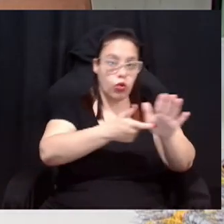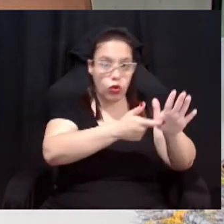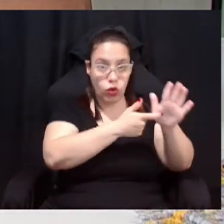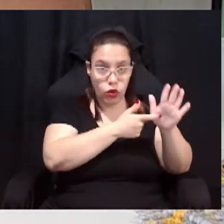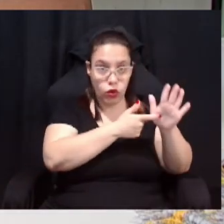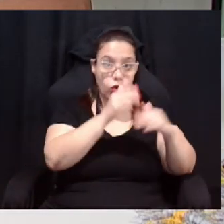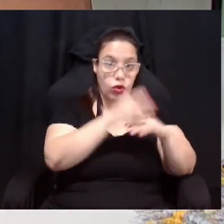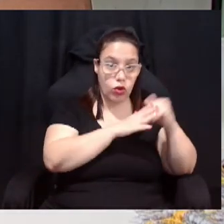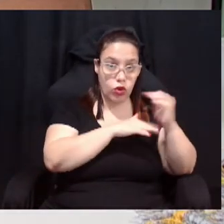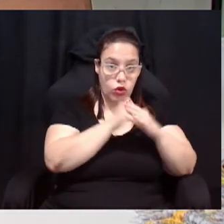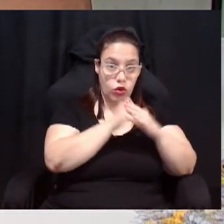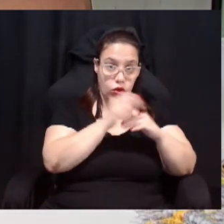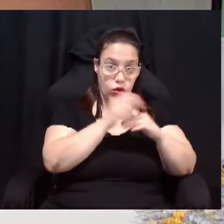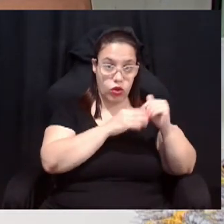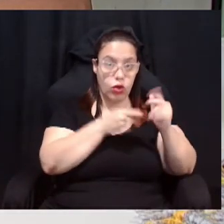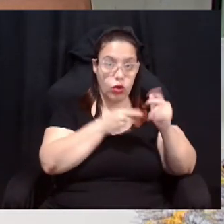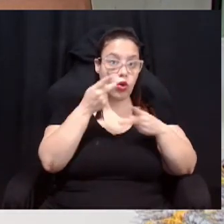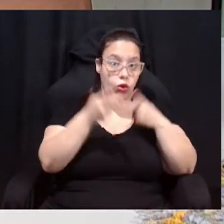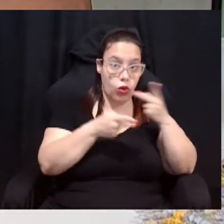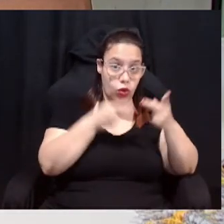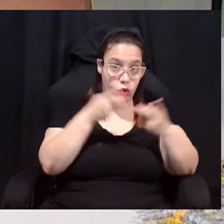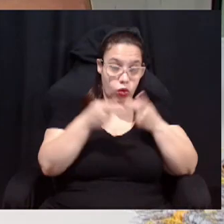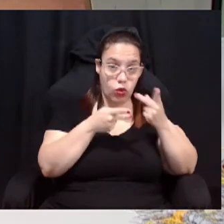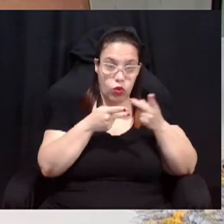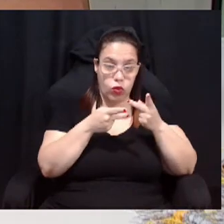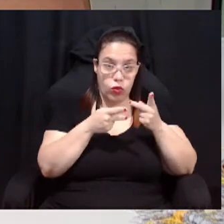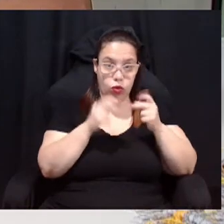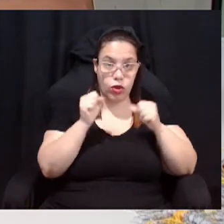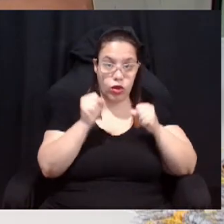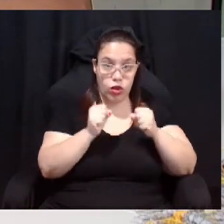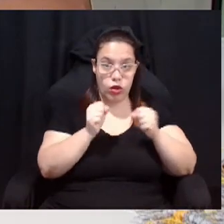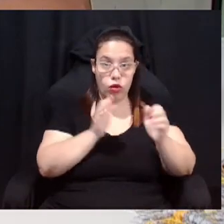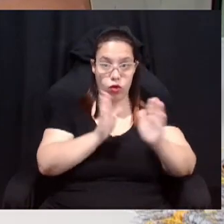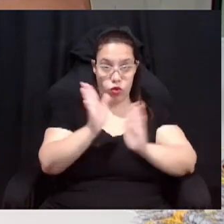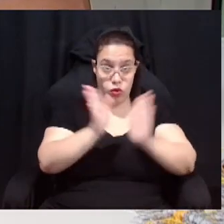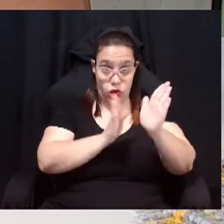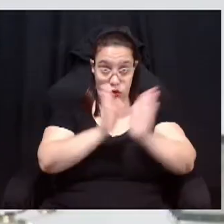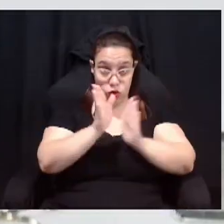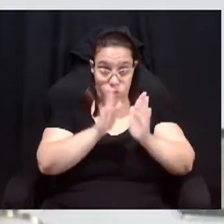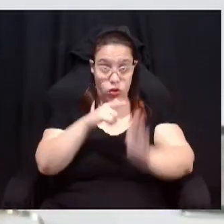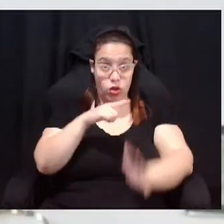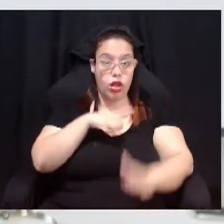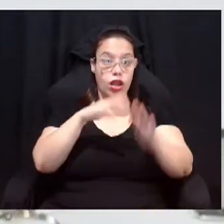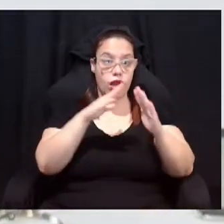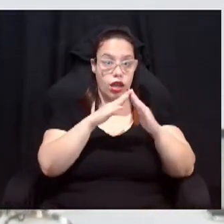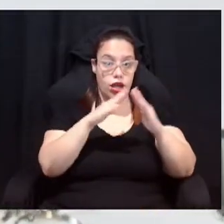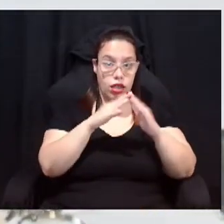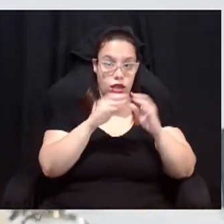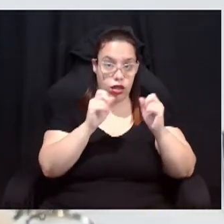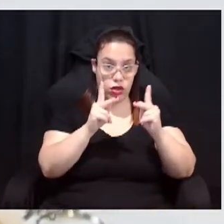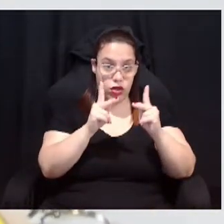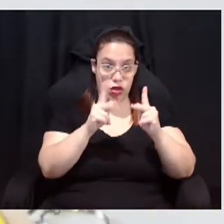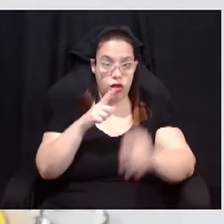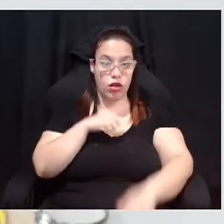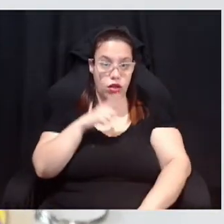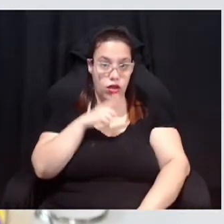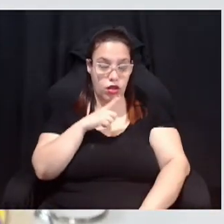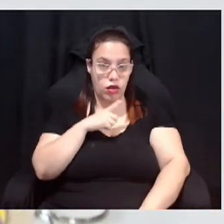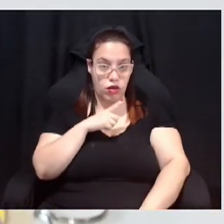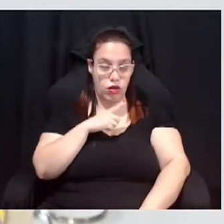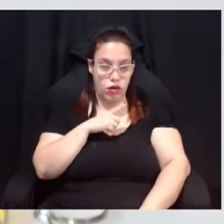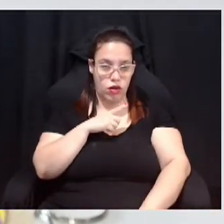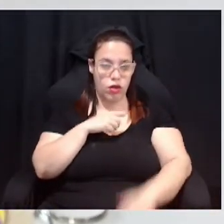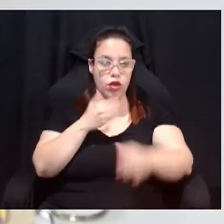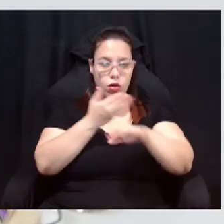sempre vou falar daquilo que pode ser mais acessível ao que a gente tem em casa. Tá. Quem tem mais prática